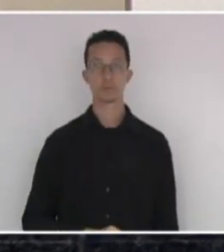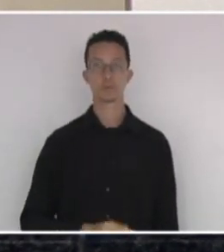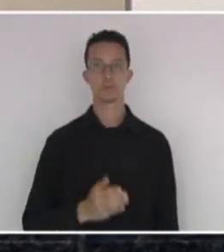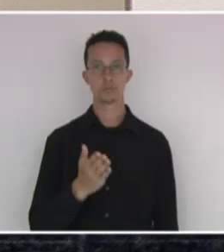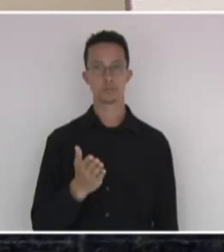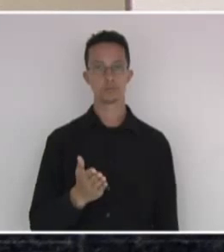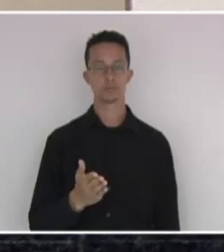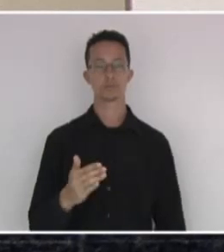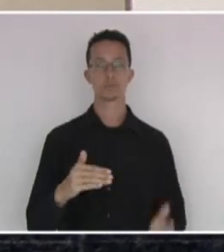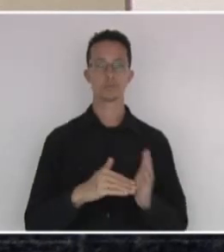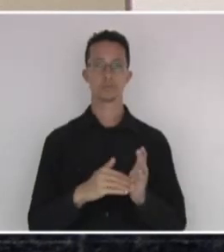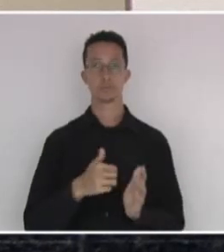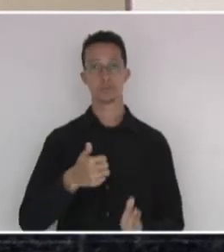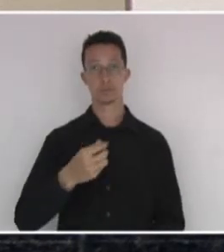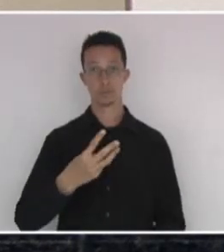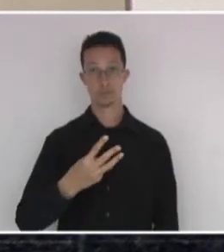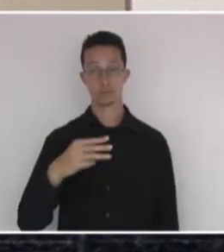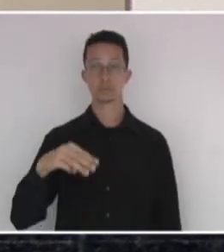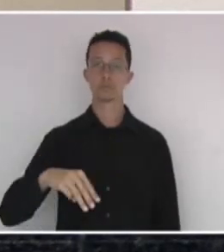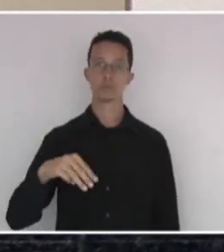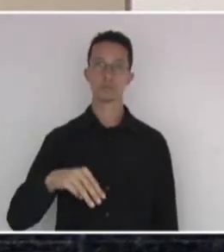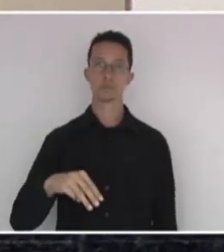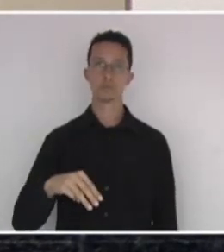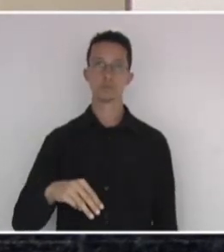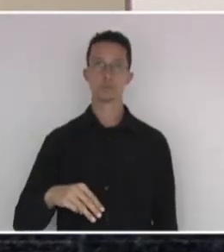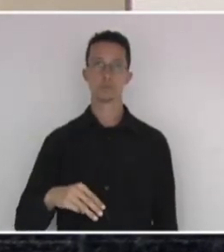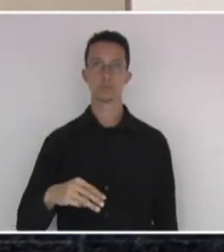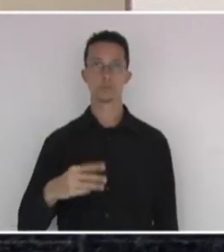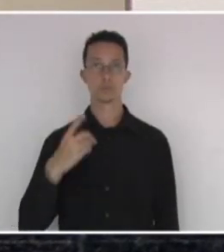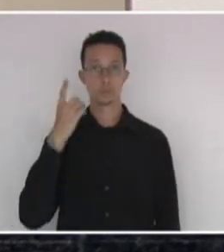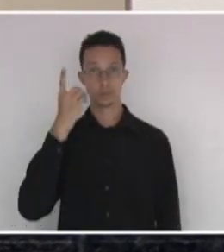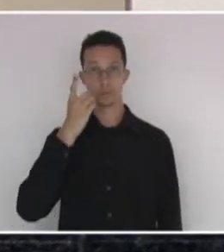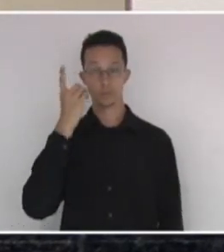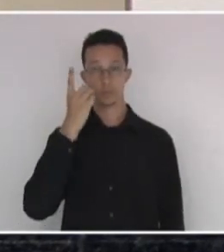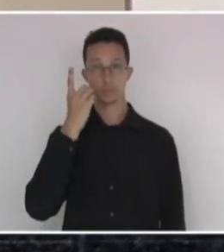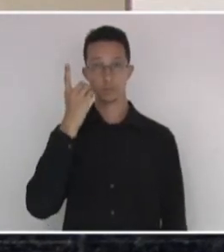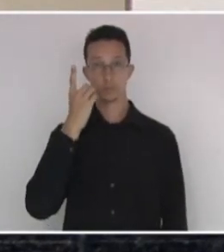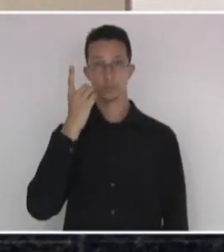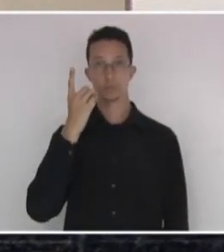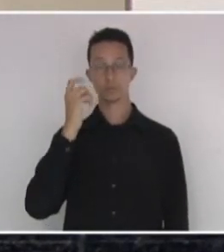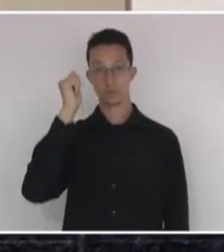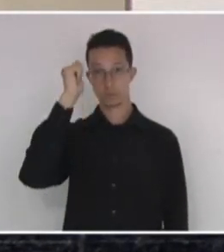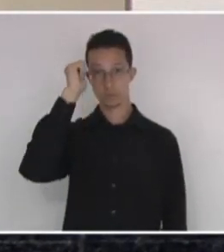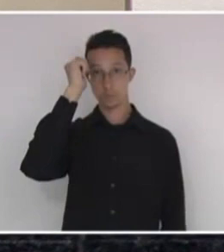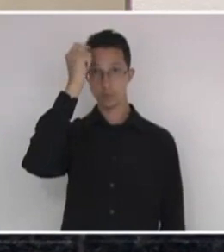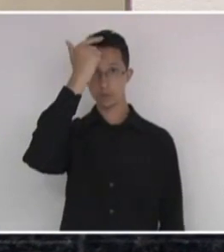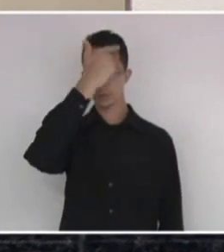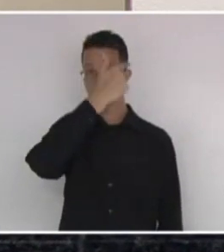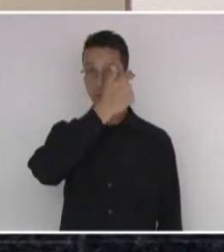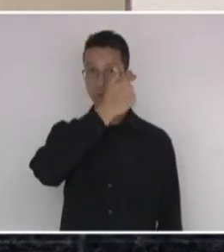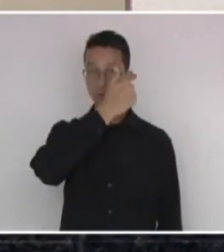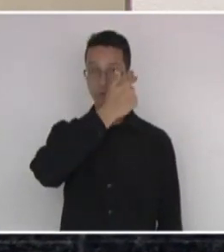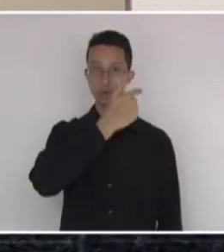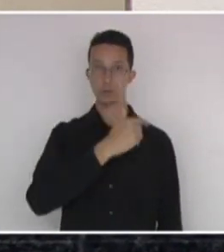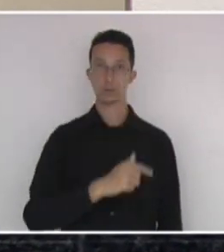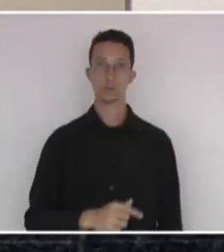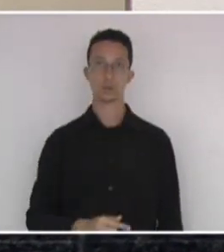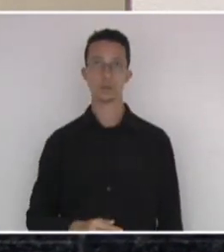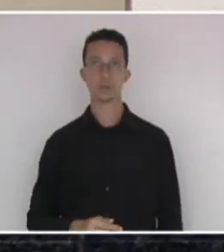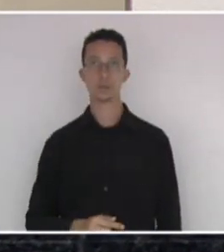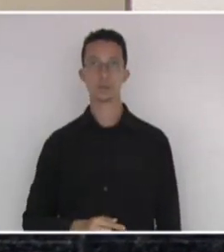pelo tempo de até 13 minutos, o nobre deputado Altair Silva, representante da